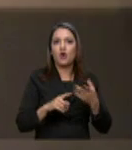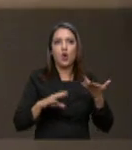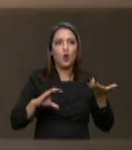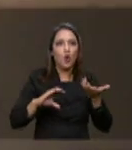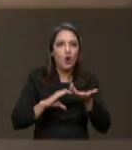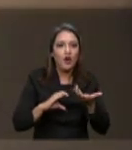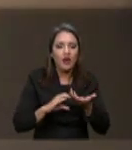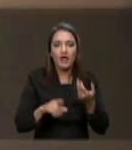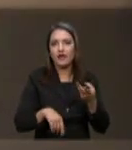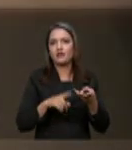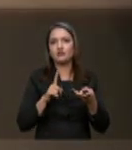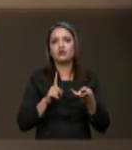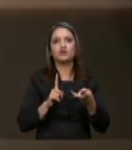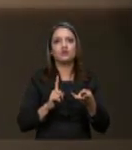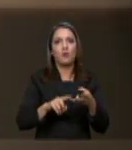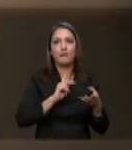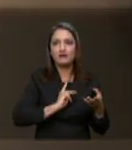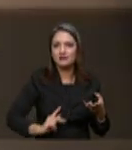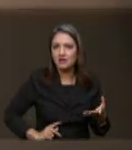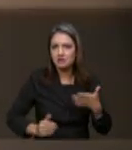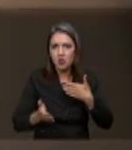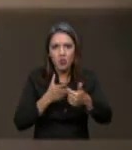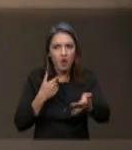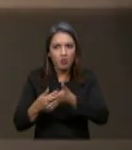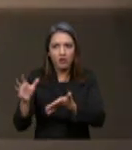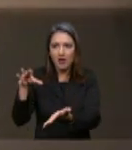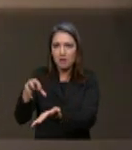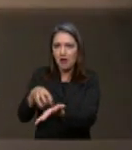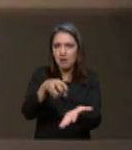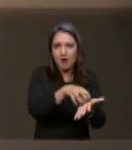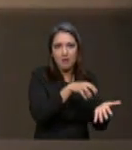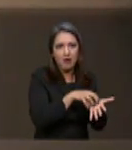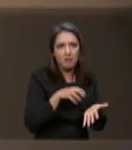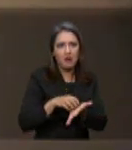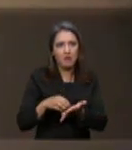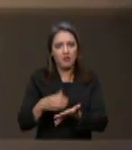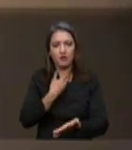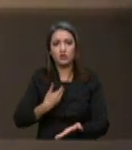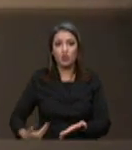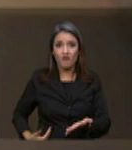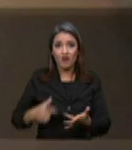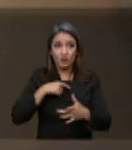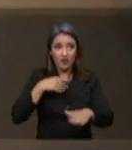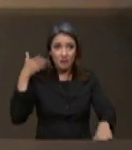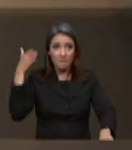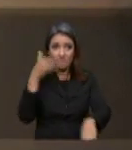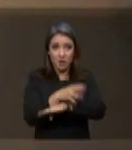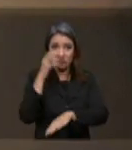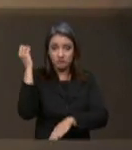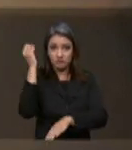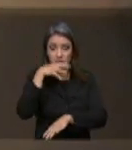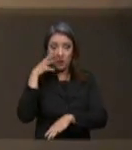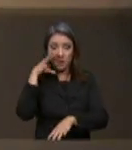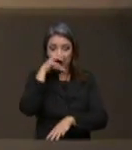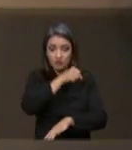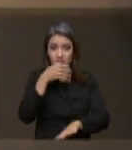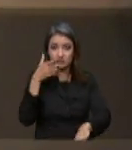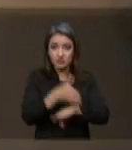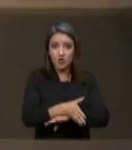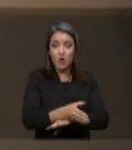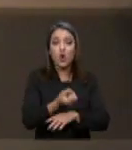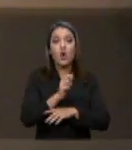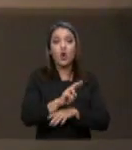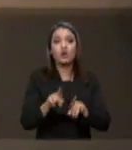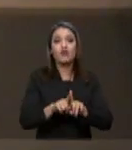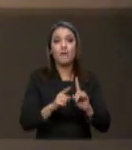que era presidência da república ou qualquer outra instituição pública seja invadida ou ainda que um dos seus